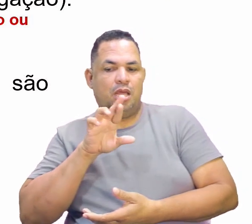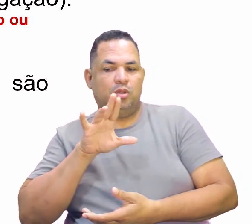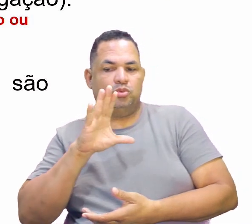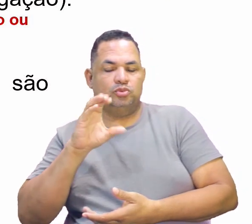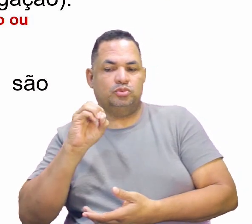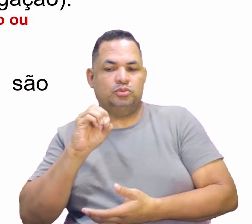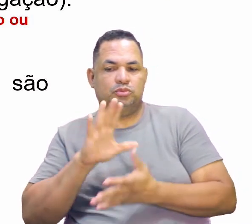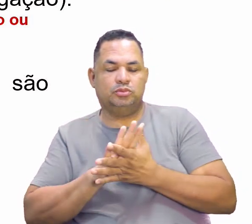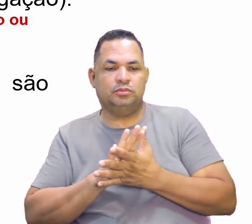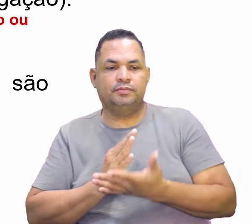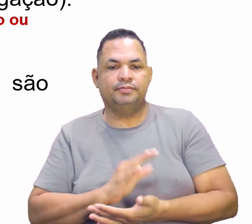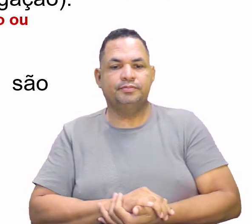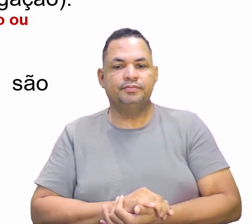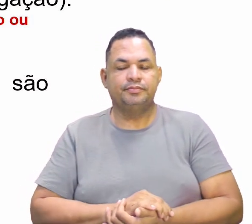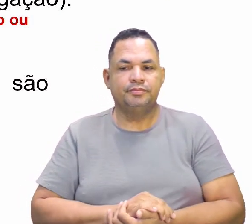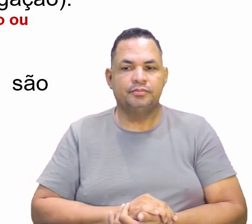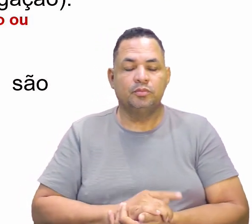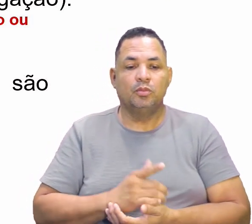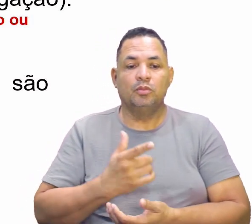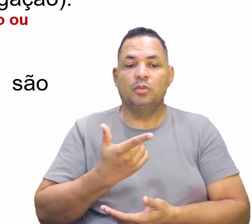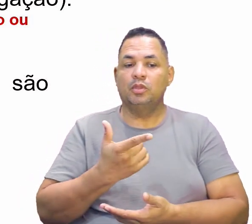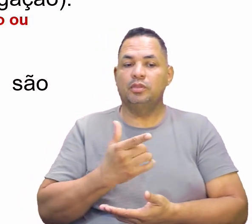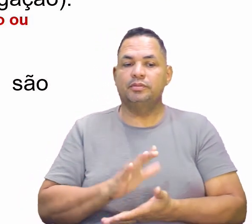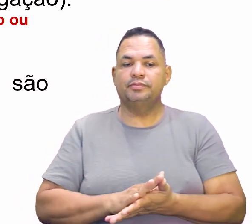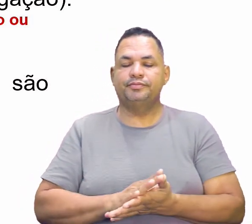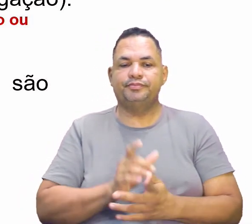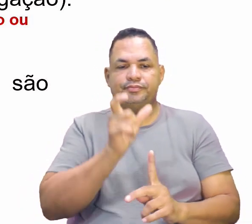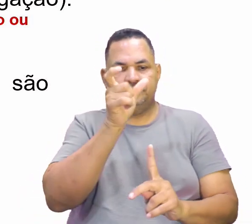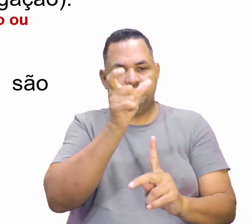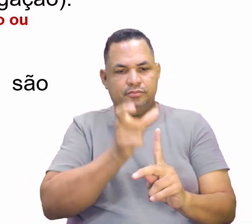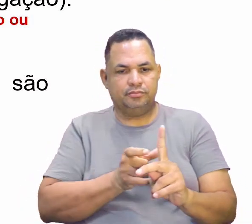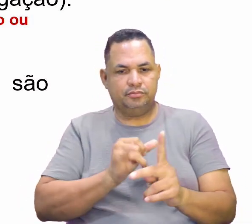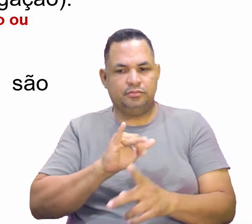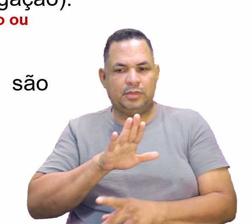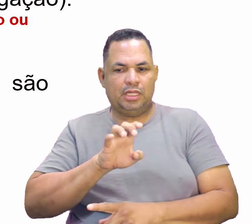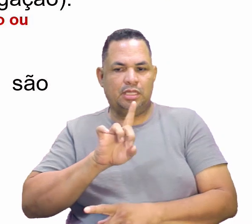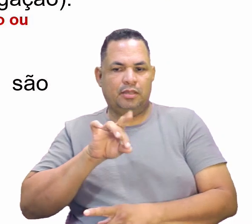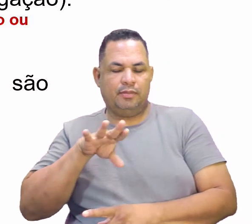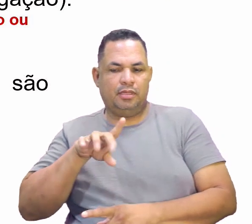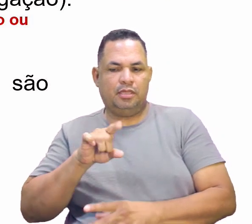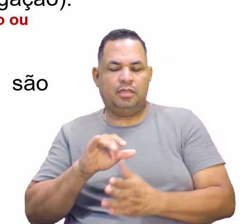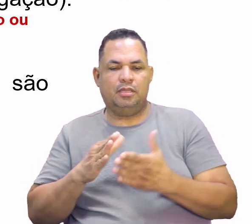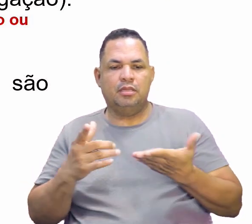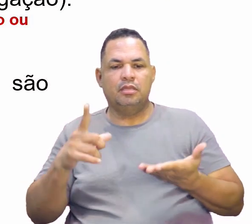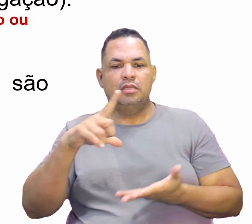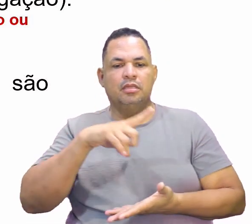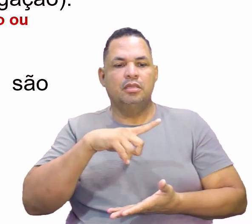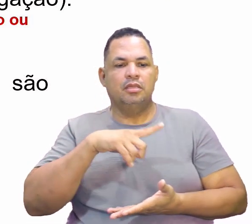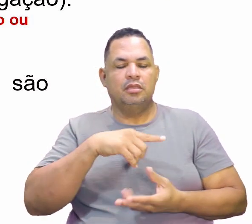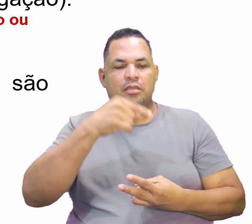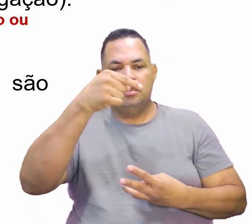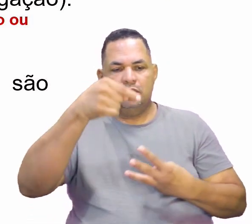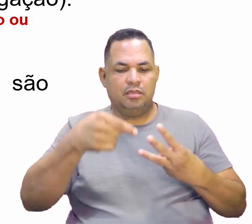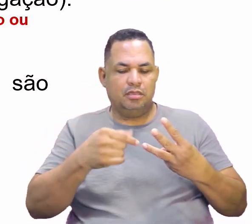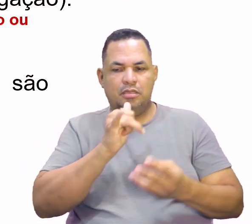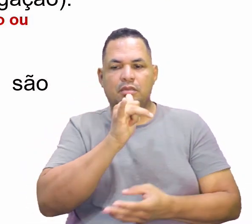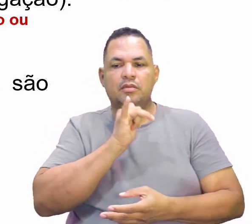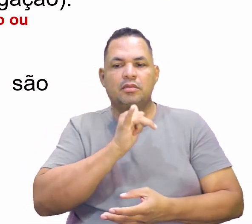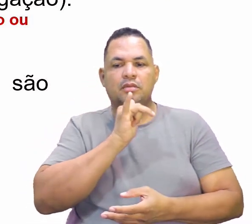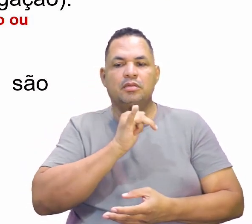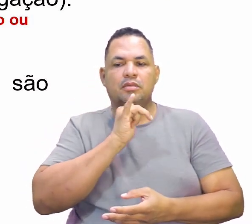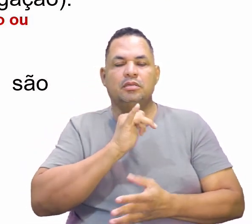seria sujeito composto, mas quando não aparecer, sujeito indeterminado. Aqui eu tenho, né, 3